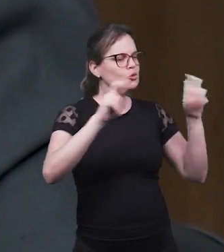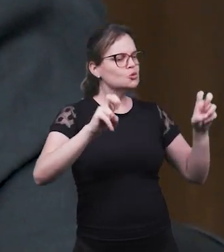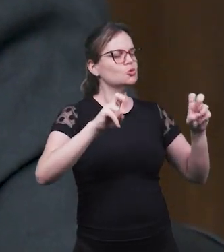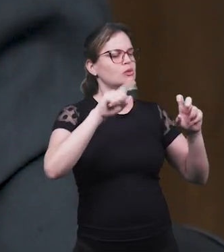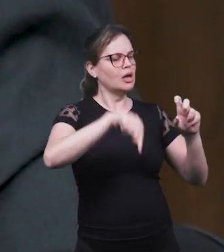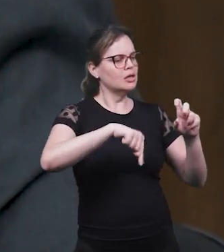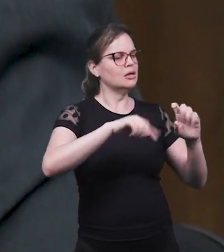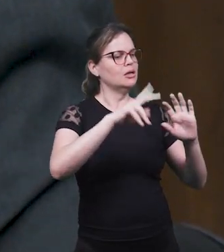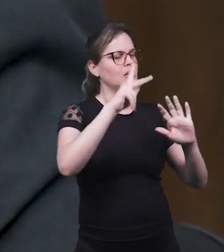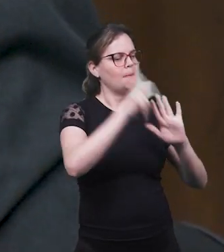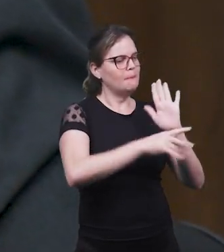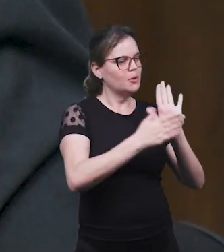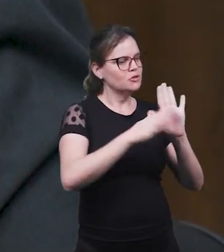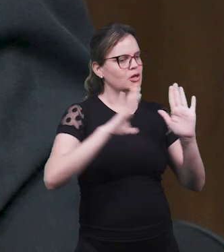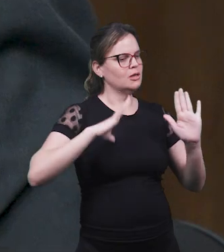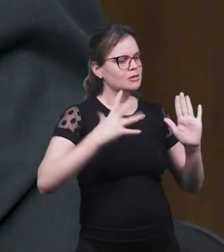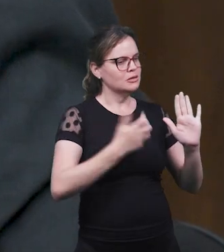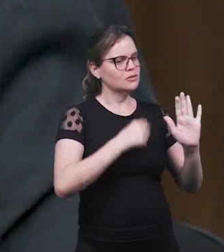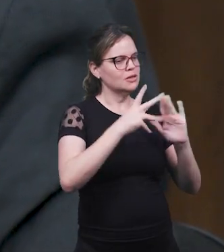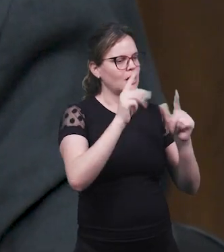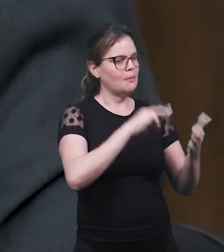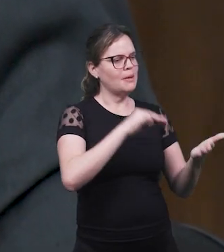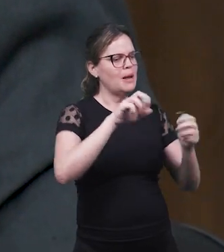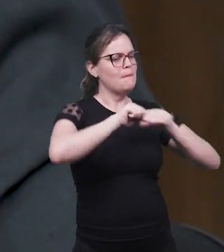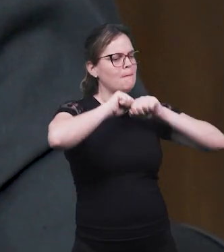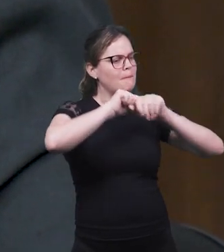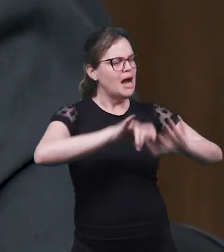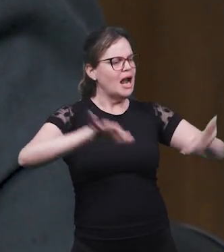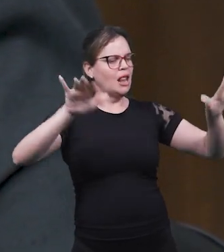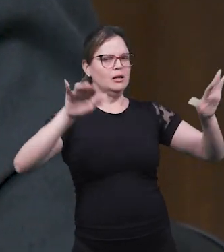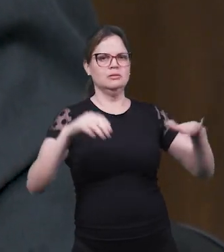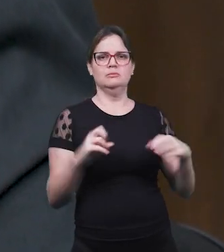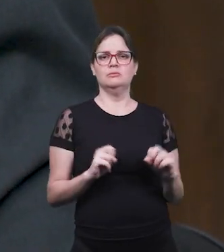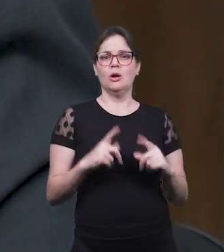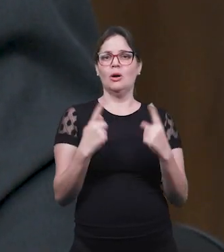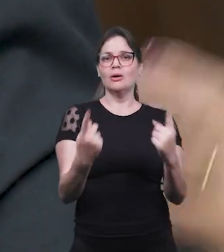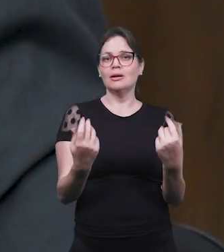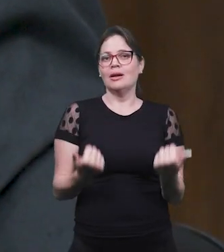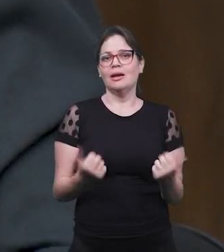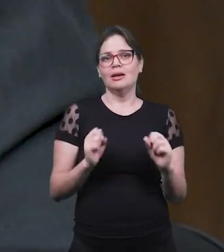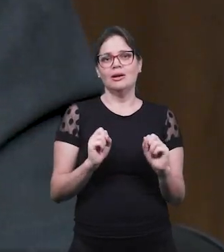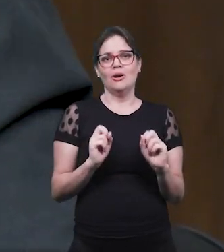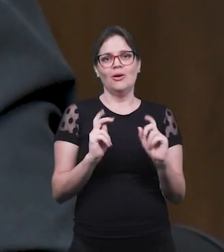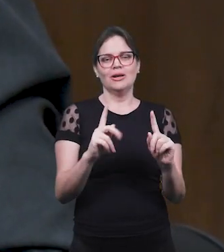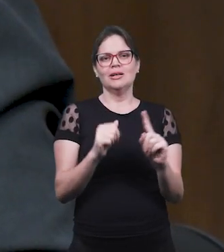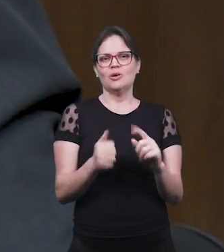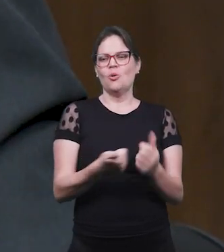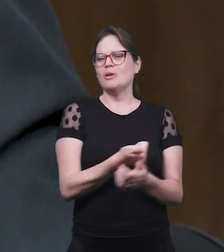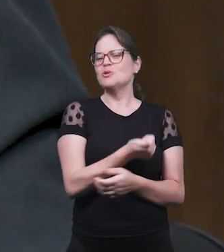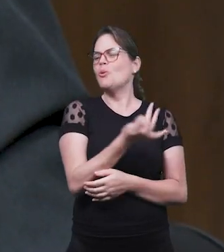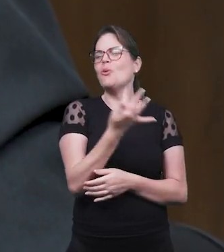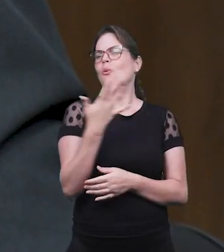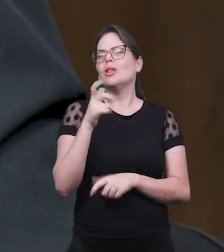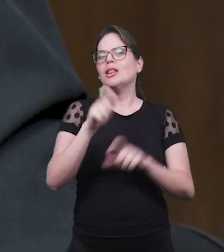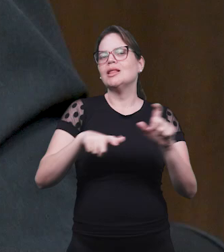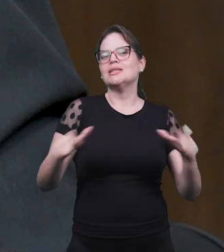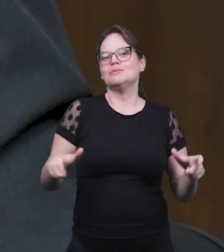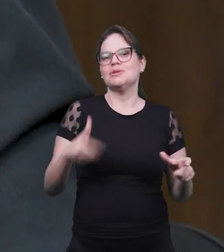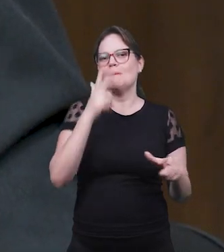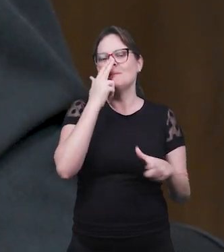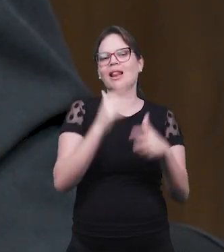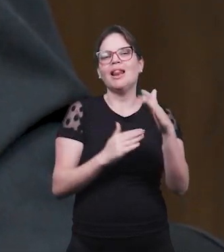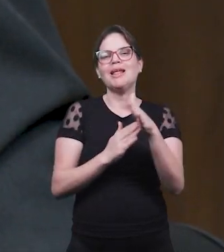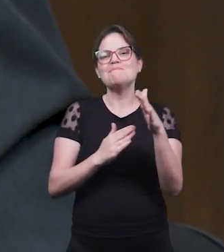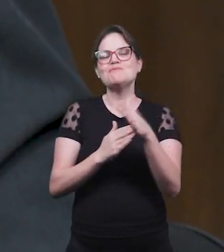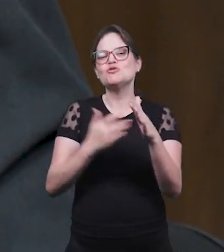Senhor. Mas o que é muita gente? A gente tem, a limitação não está na revelação, a limitação está em nós de alcançar tempo, a